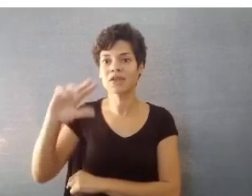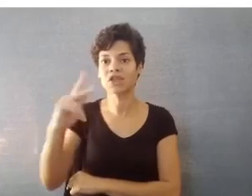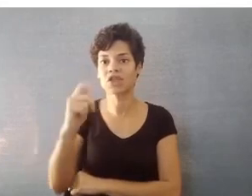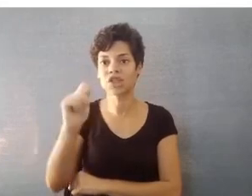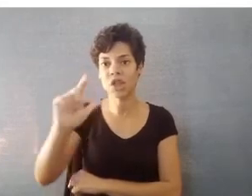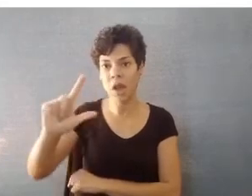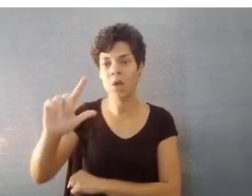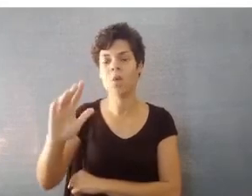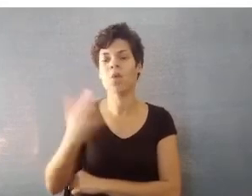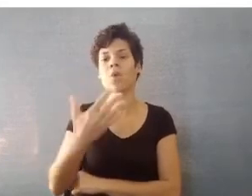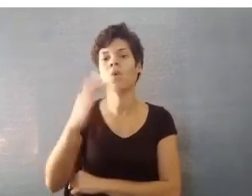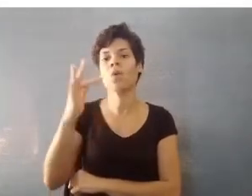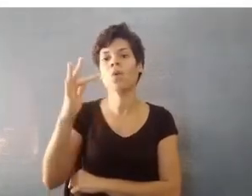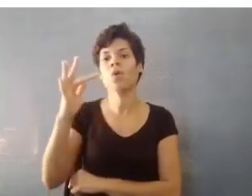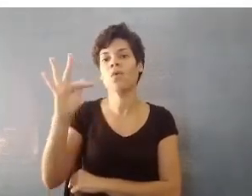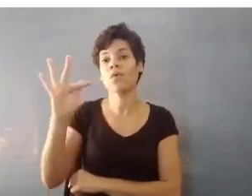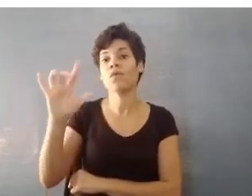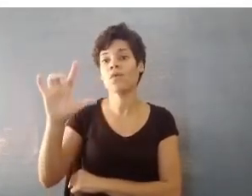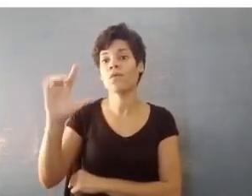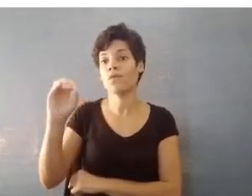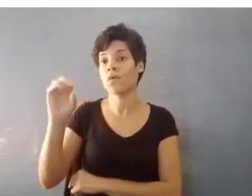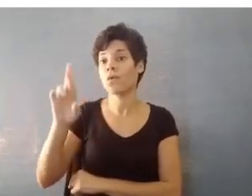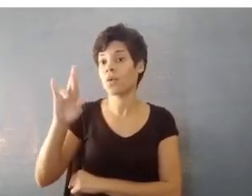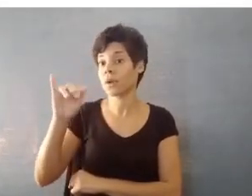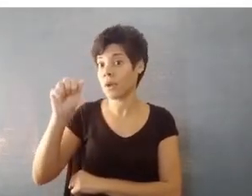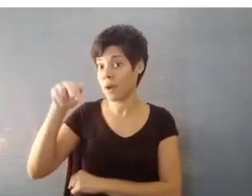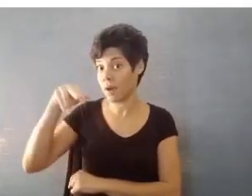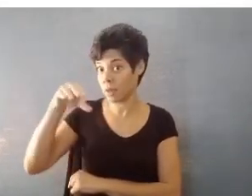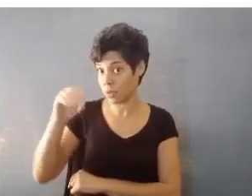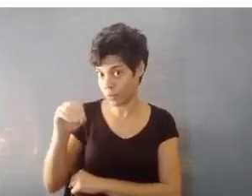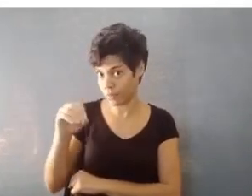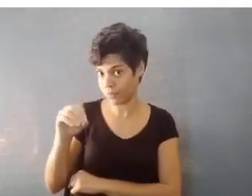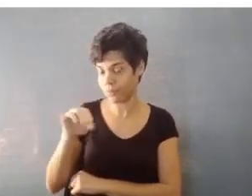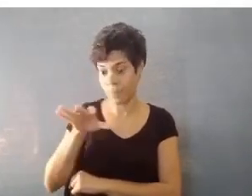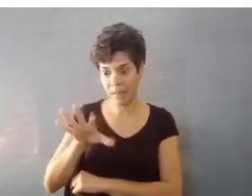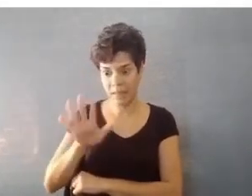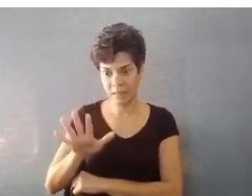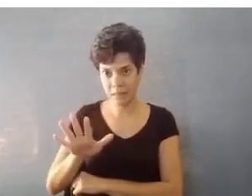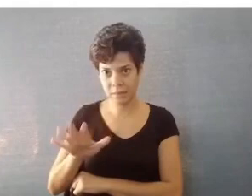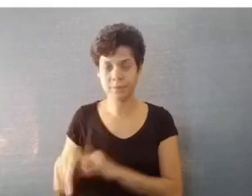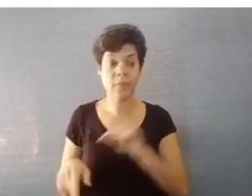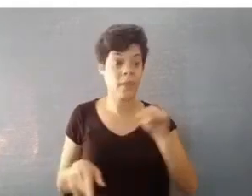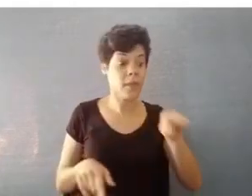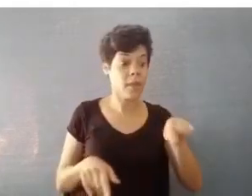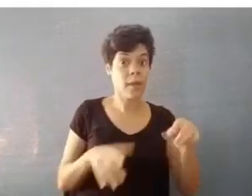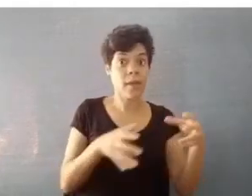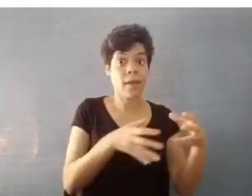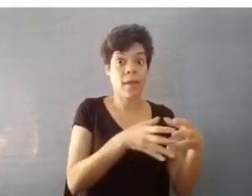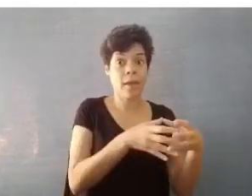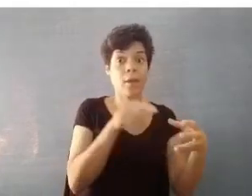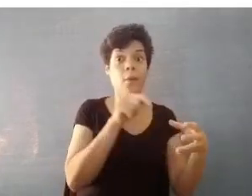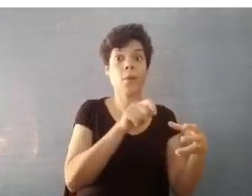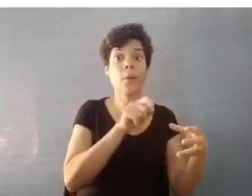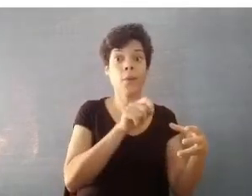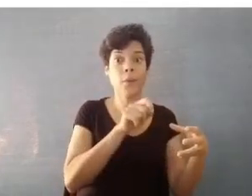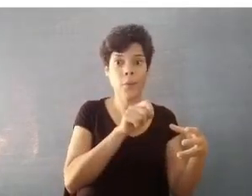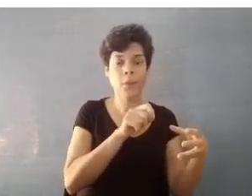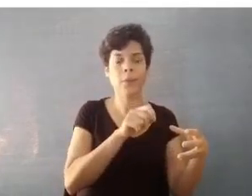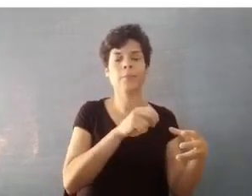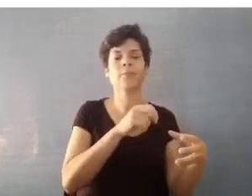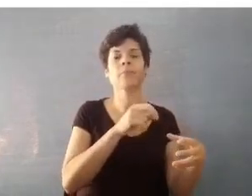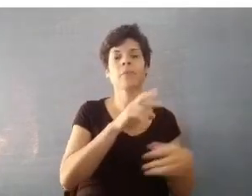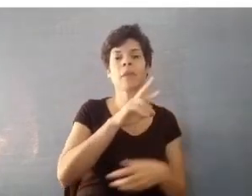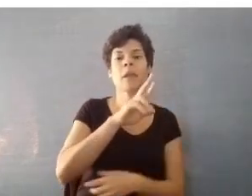e a outra parte da República Velha é chamada de República